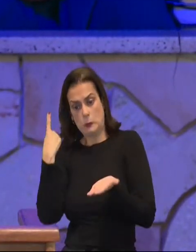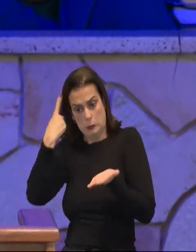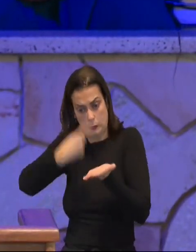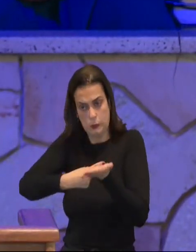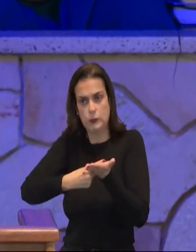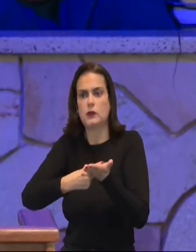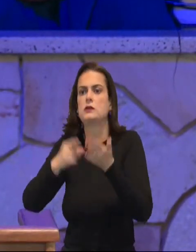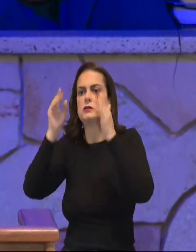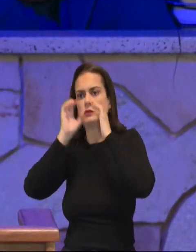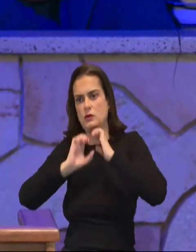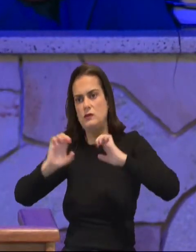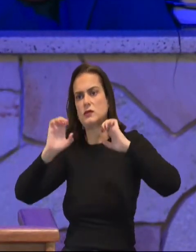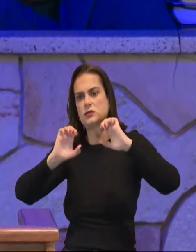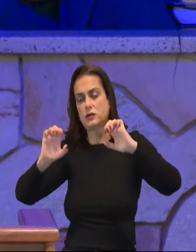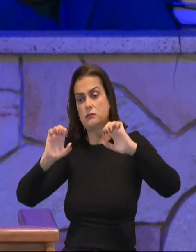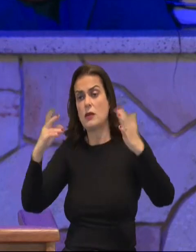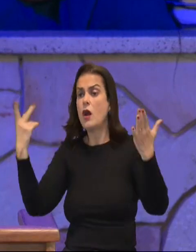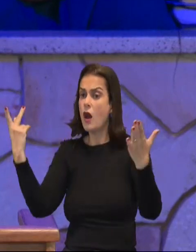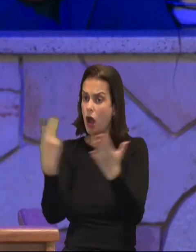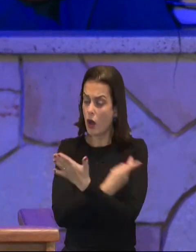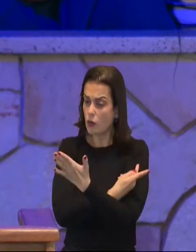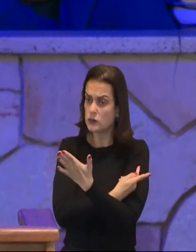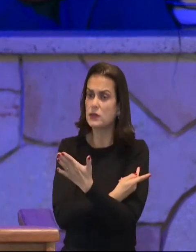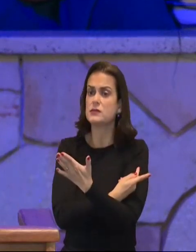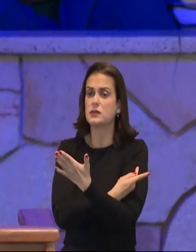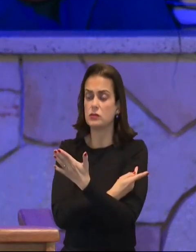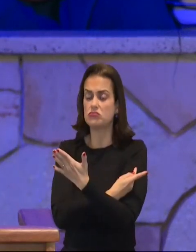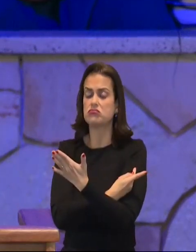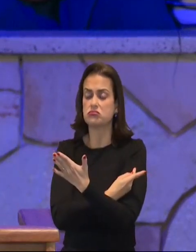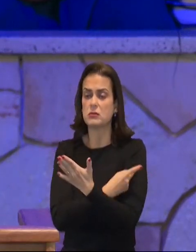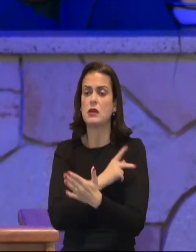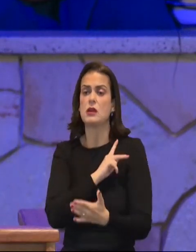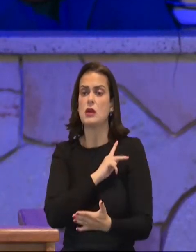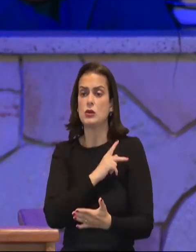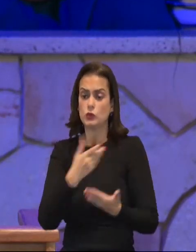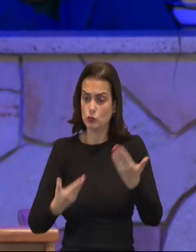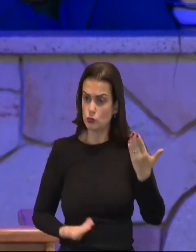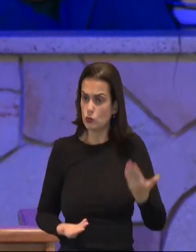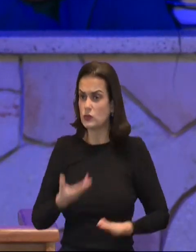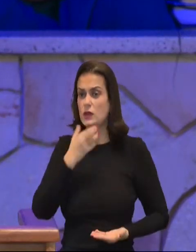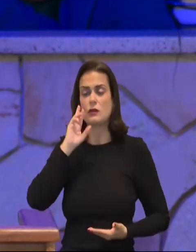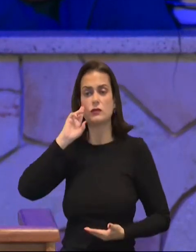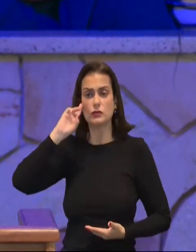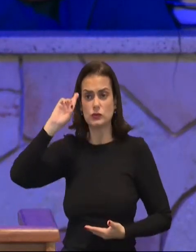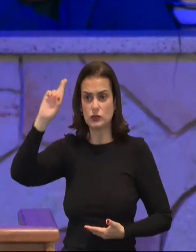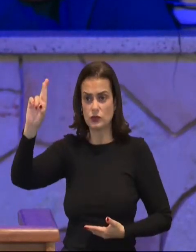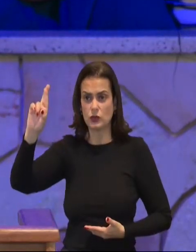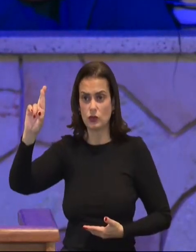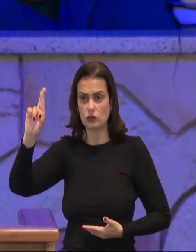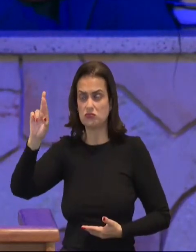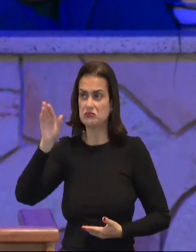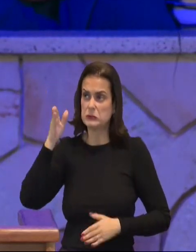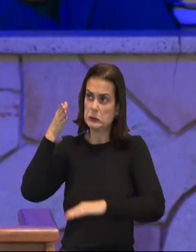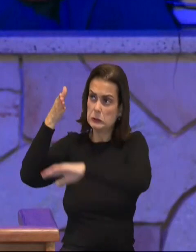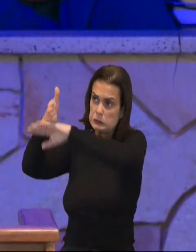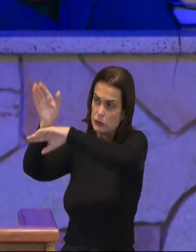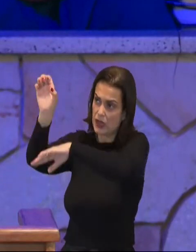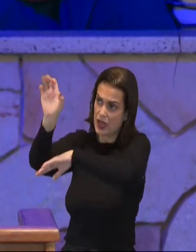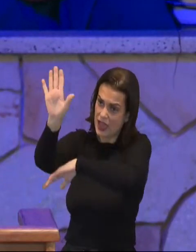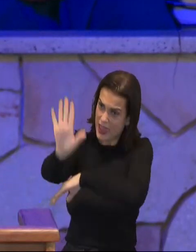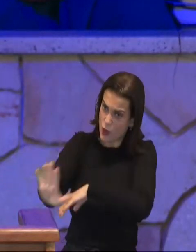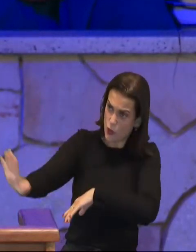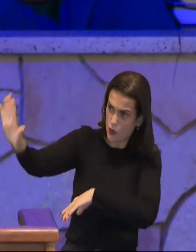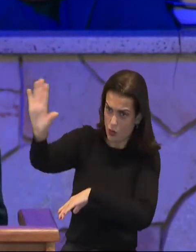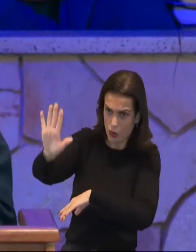e principalmente aconteceu na missão desses servos do Senhor, que se dirigiram ali para a Europa com